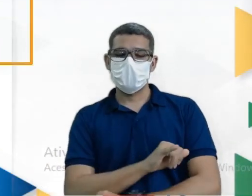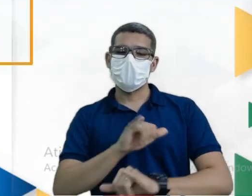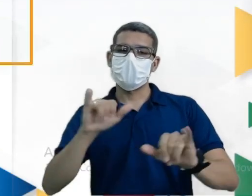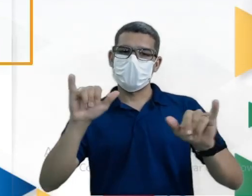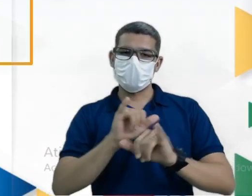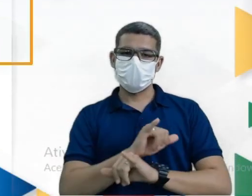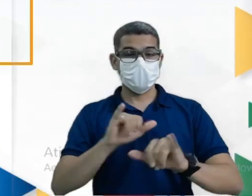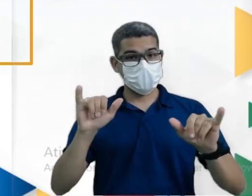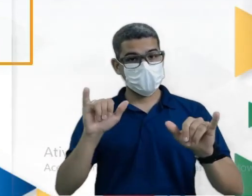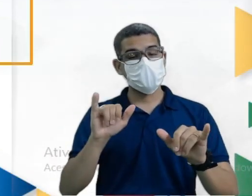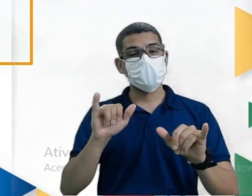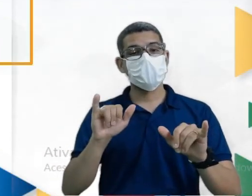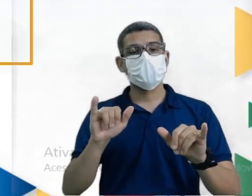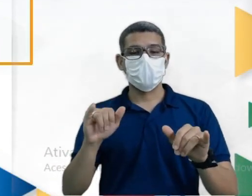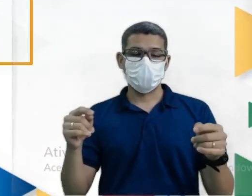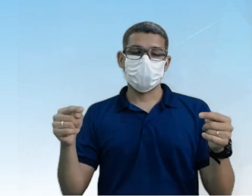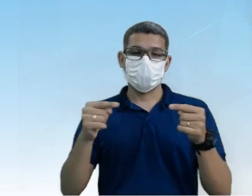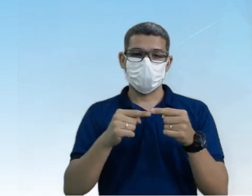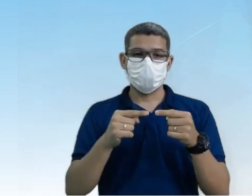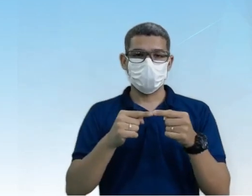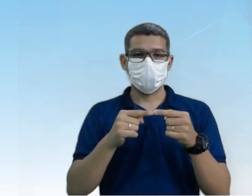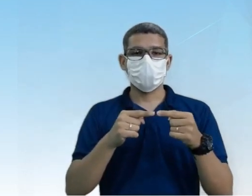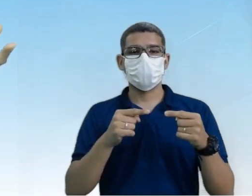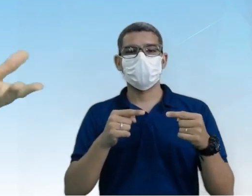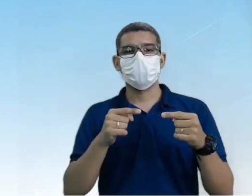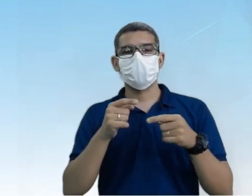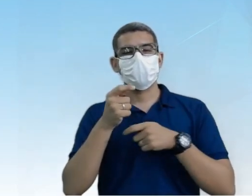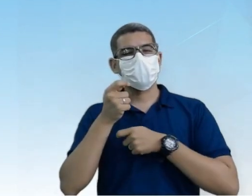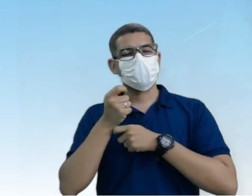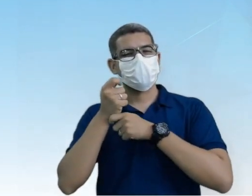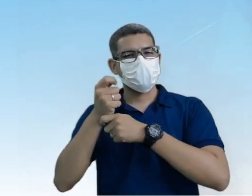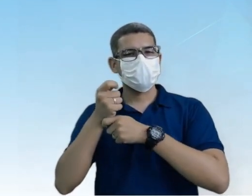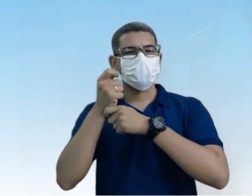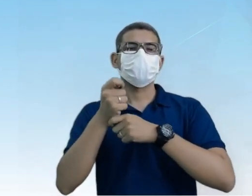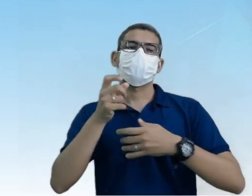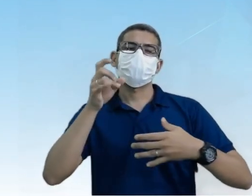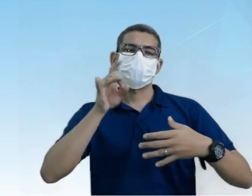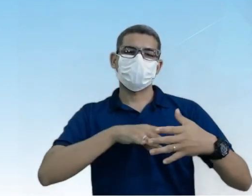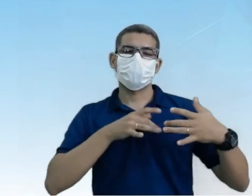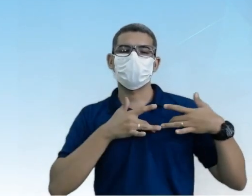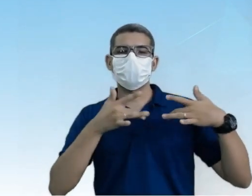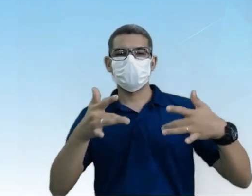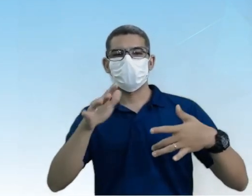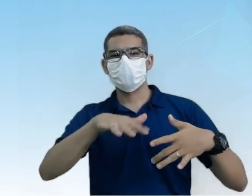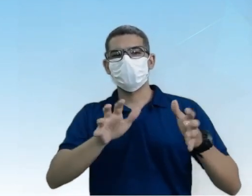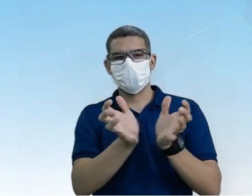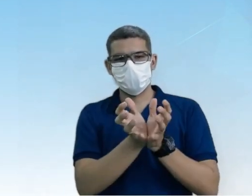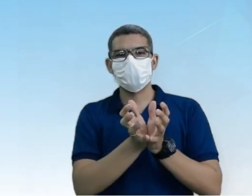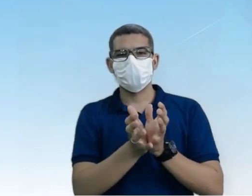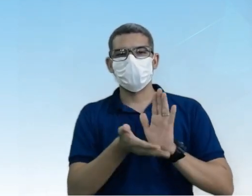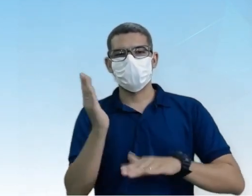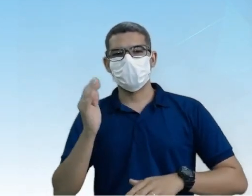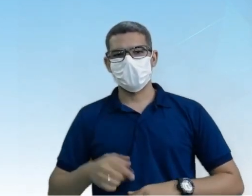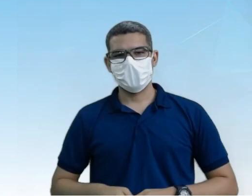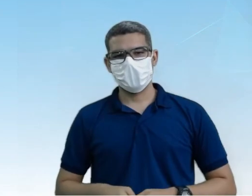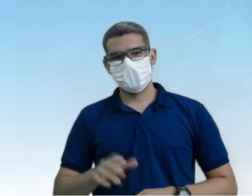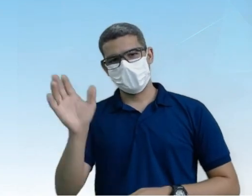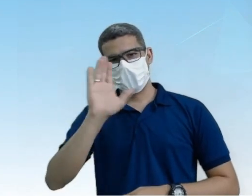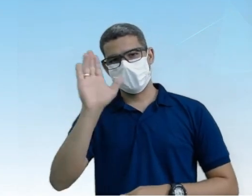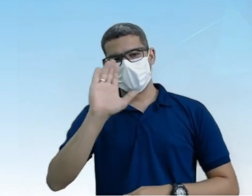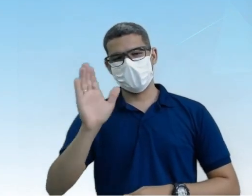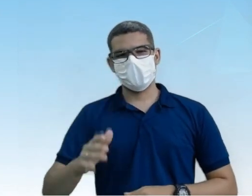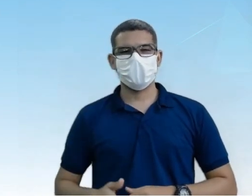no nosso caso, são campanhas de doação para os grupos de refugiados. Eu sou Delvia Fox e a gente se vê